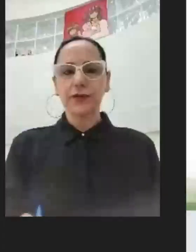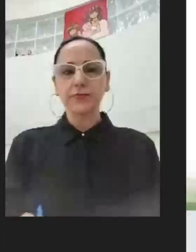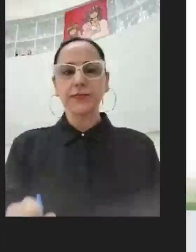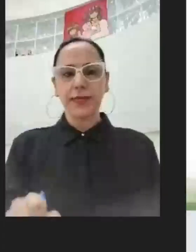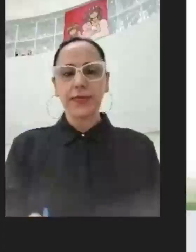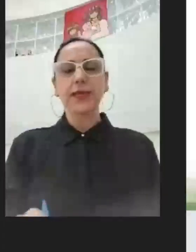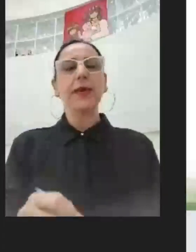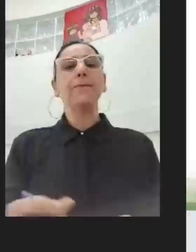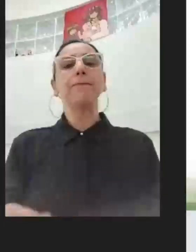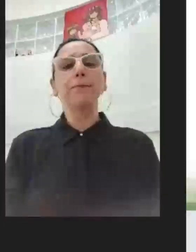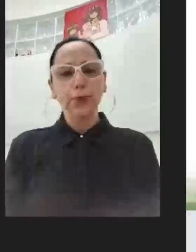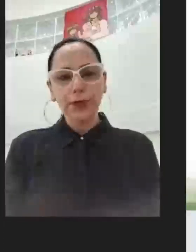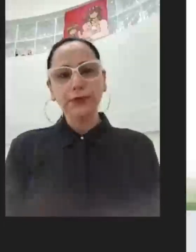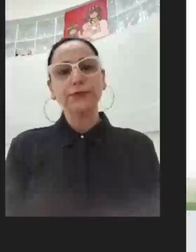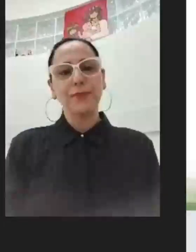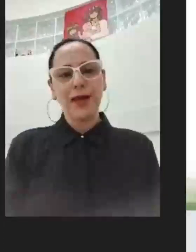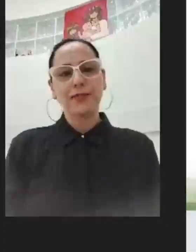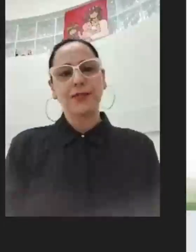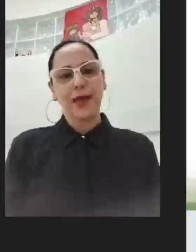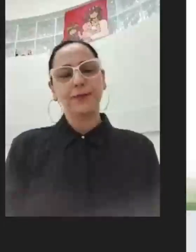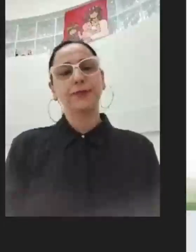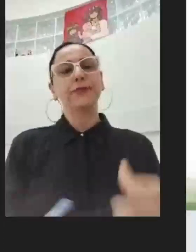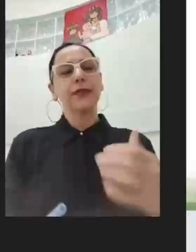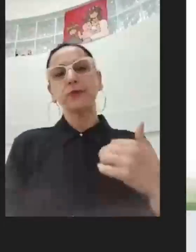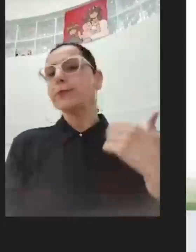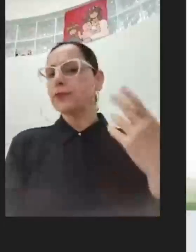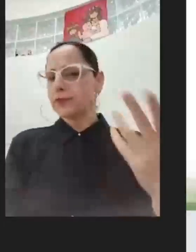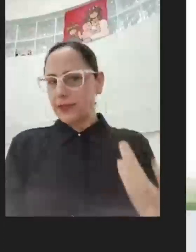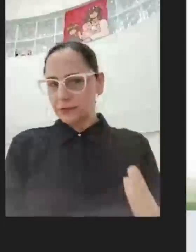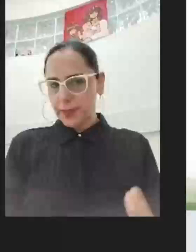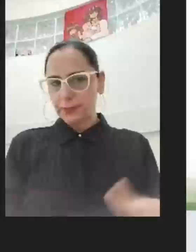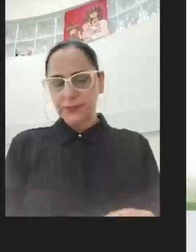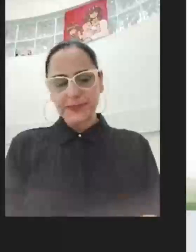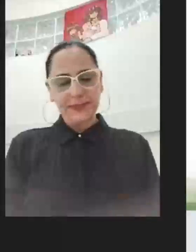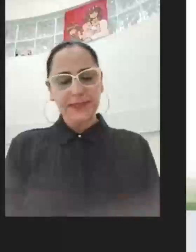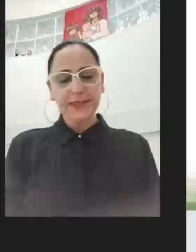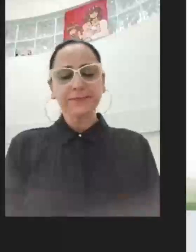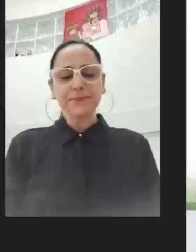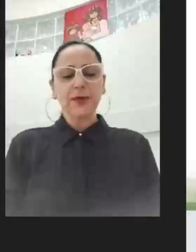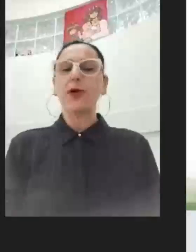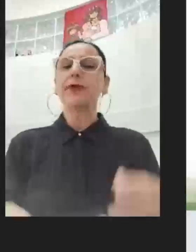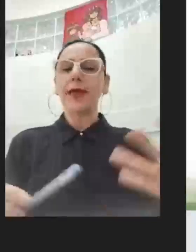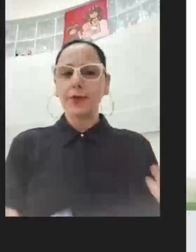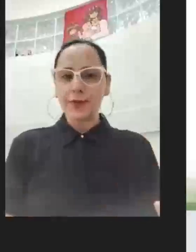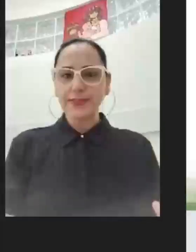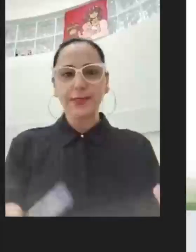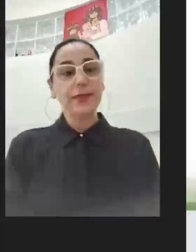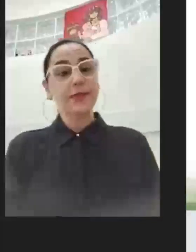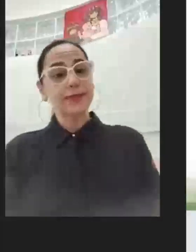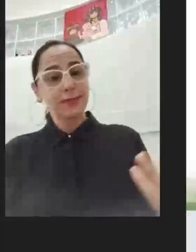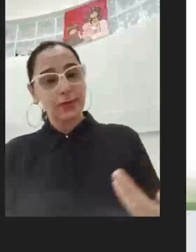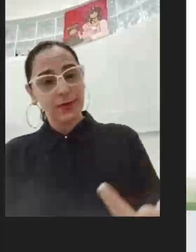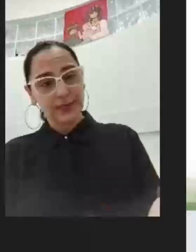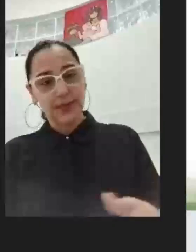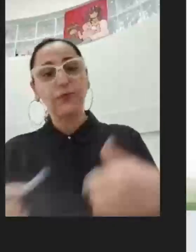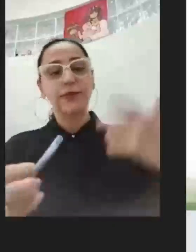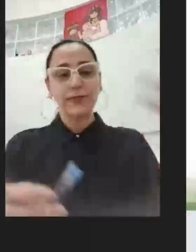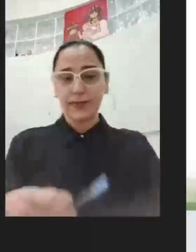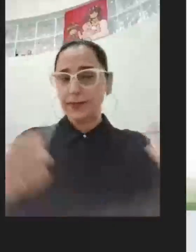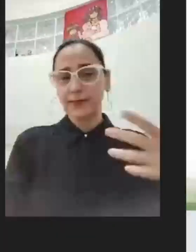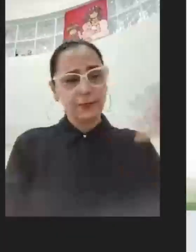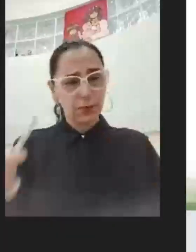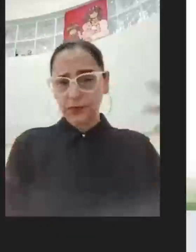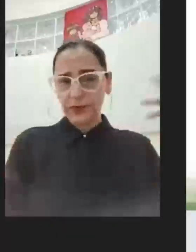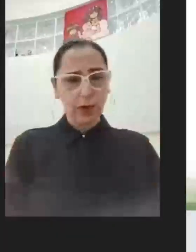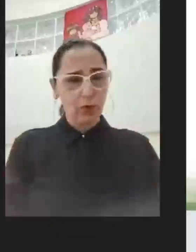certeza, eles vão sair muito mais rápido. Então, depois vai ter as perguntas aqui. Qualquer coisa, se alguém quiser me